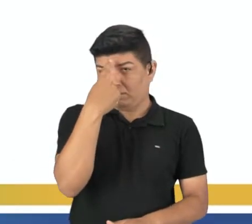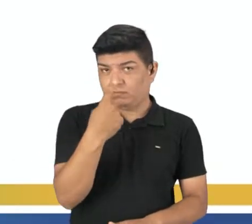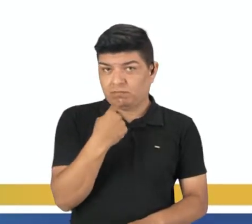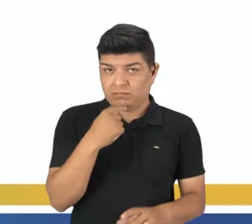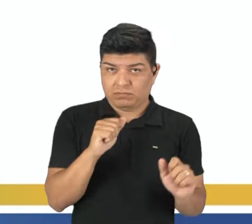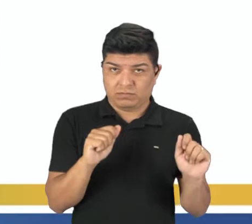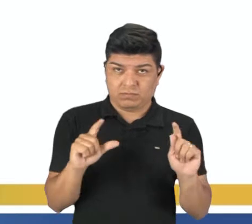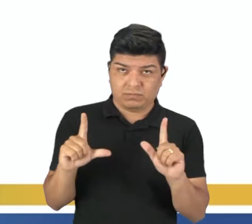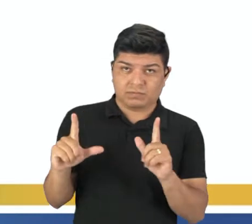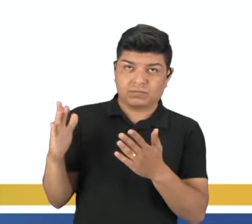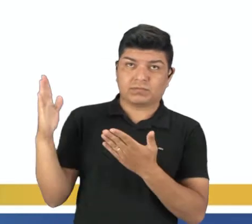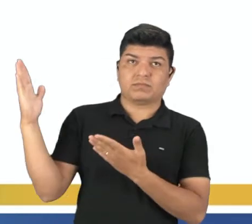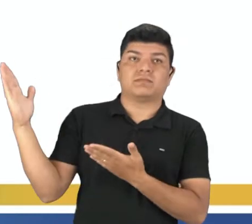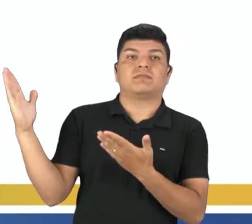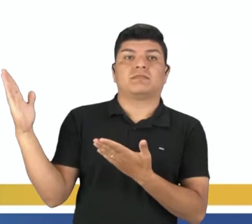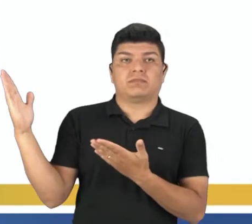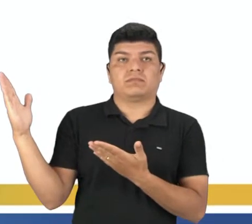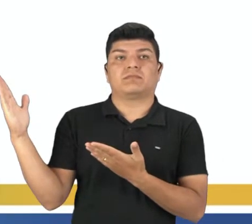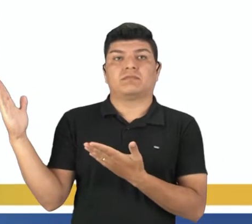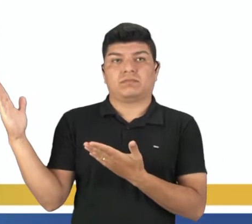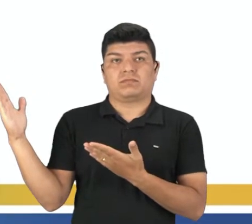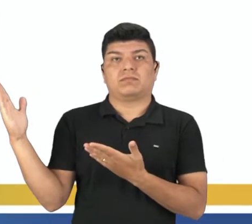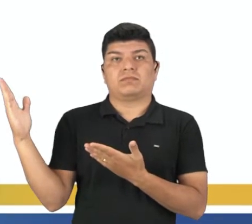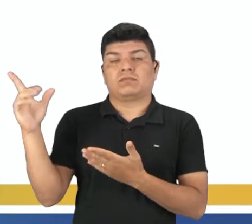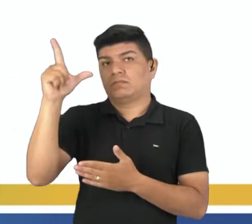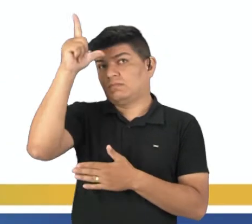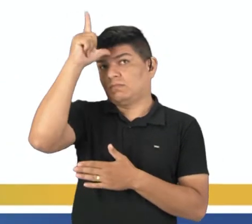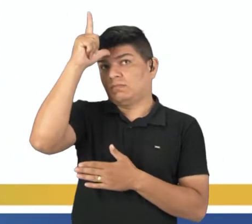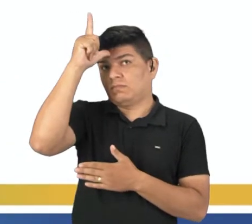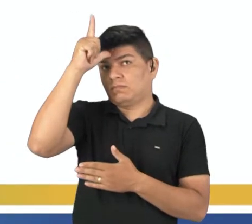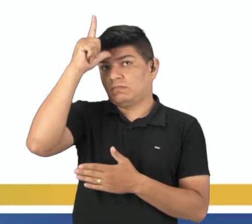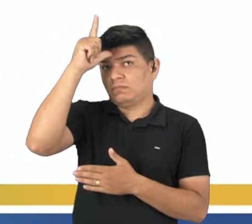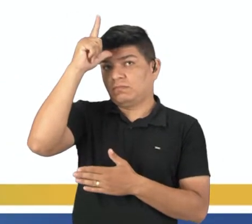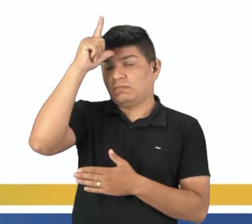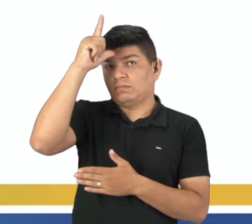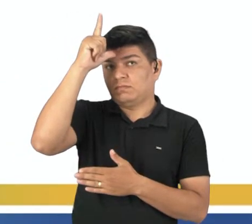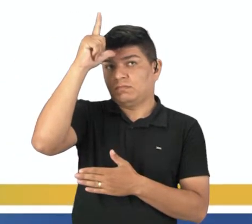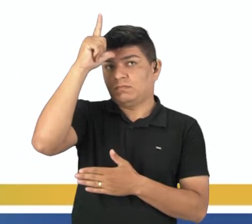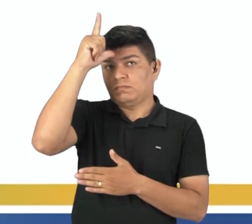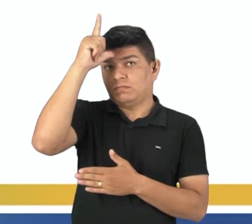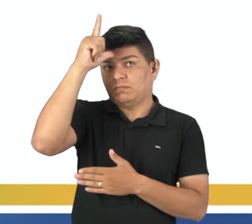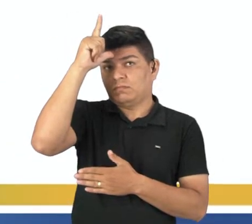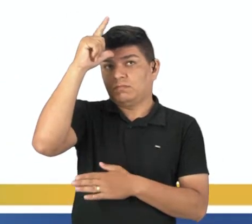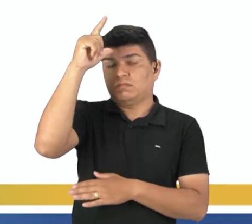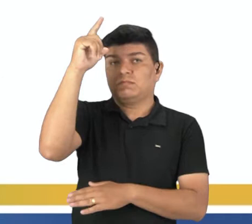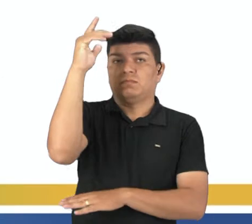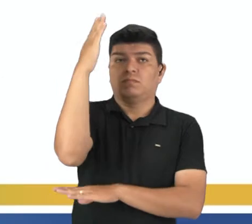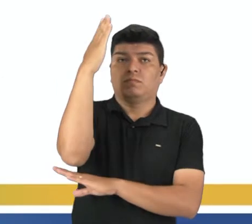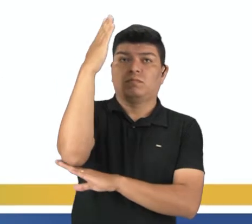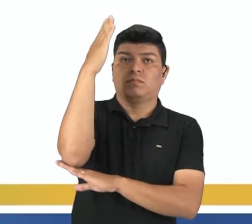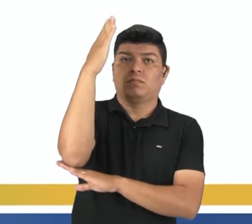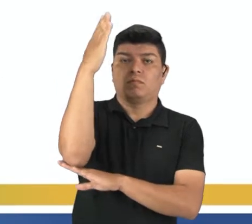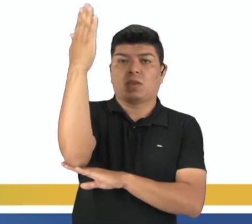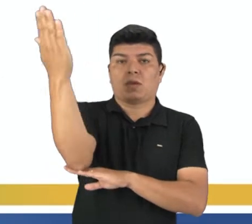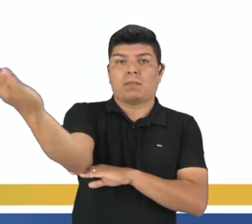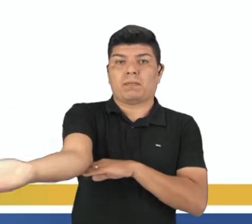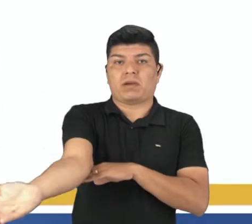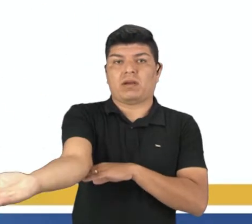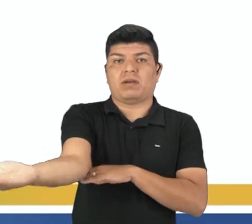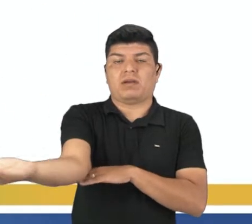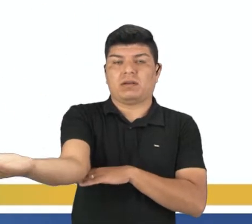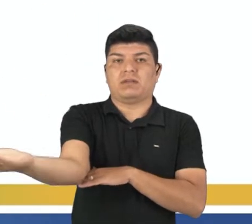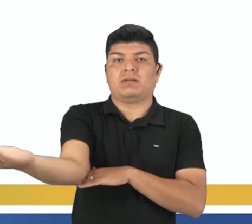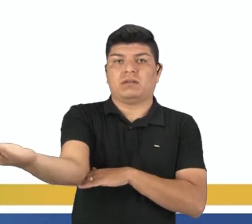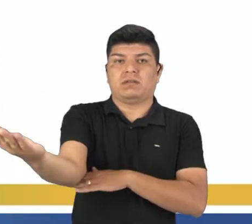de setembro de 1939, que é os alemães derrubando a fronteira da